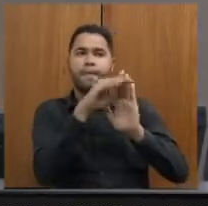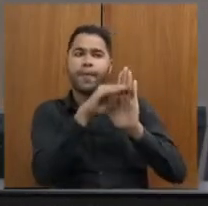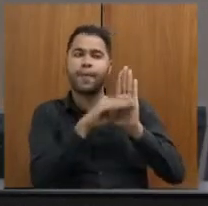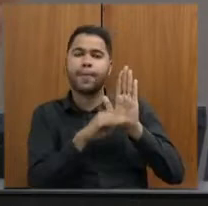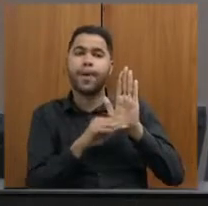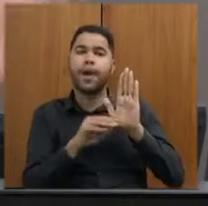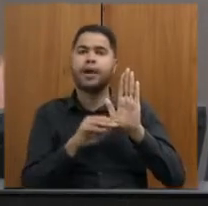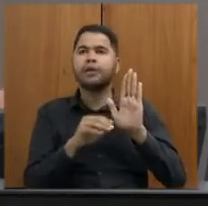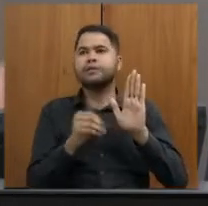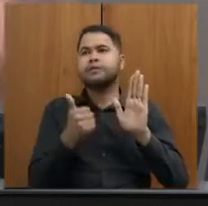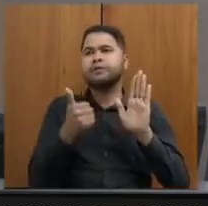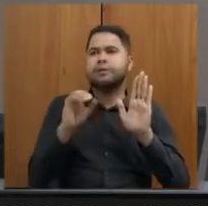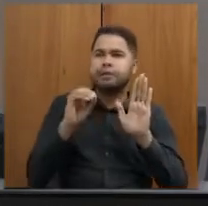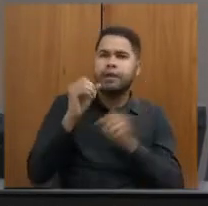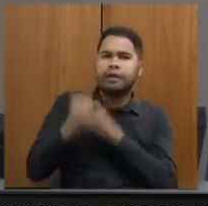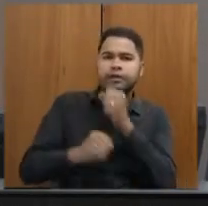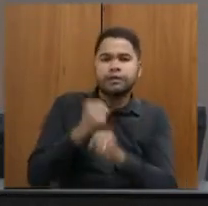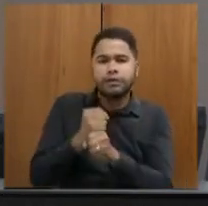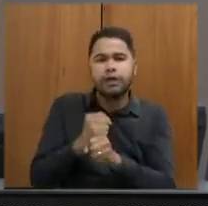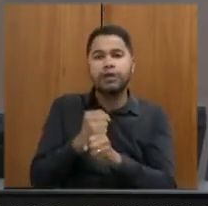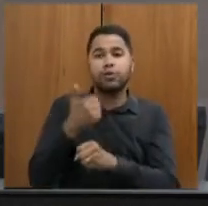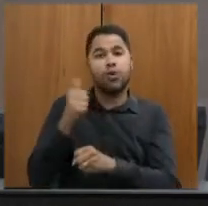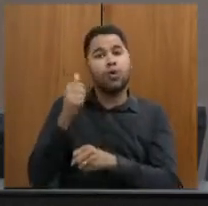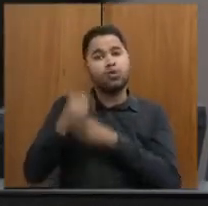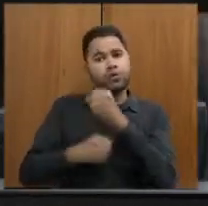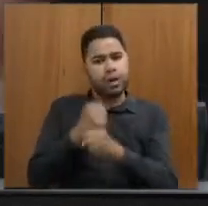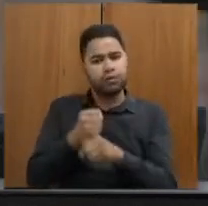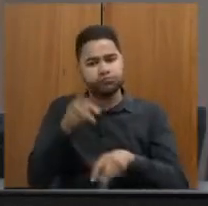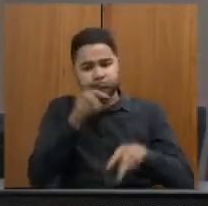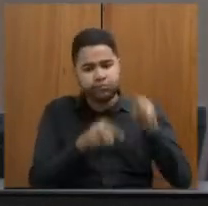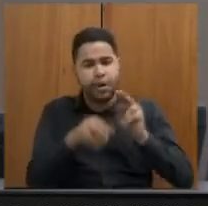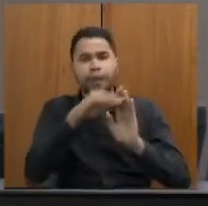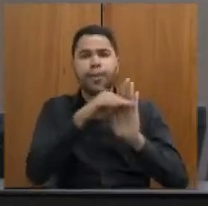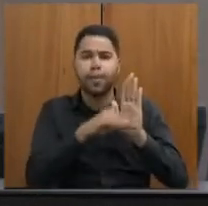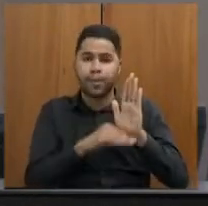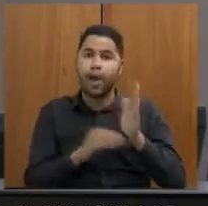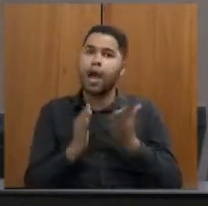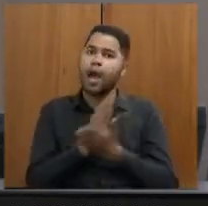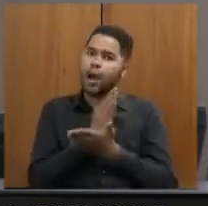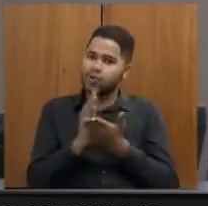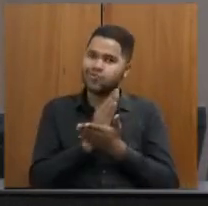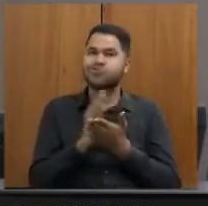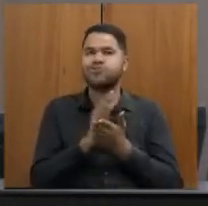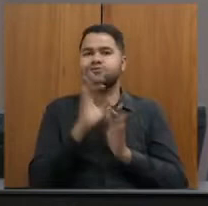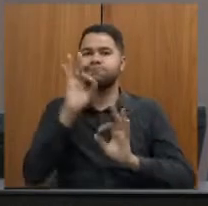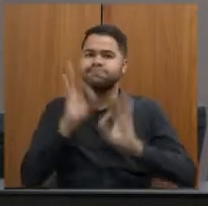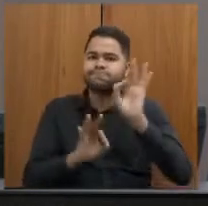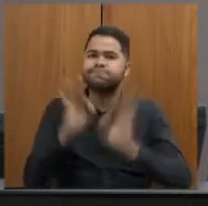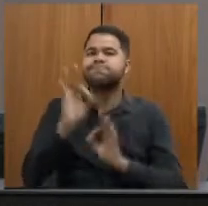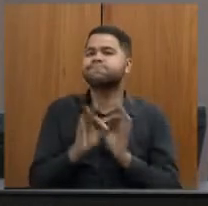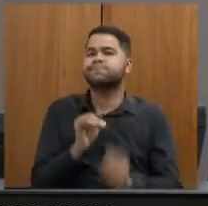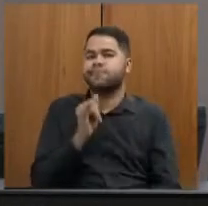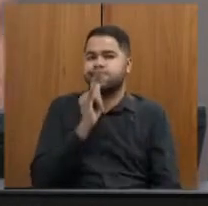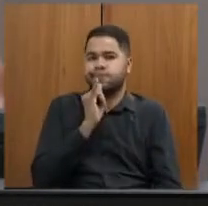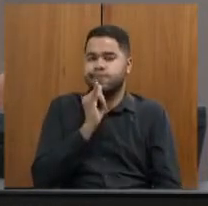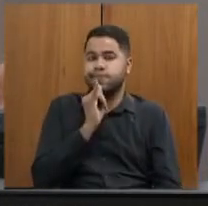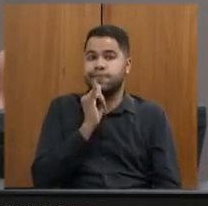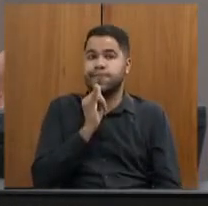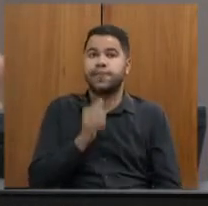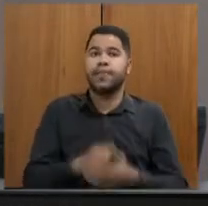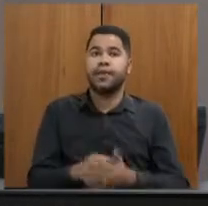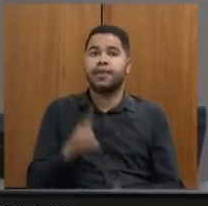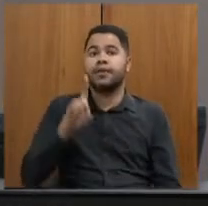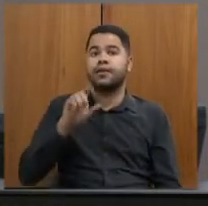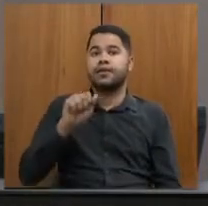Depois de dez onze anos e precisa rever sua legislação em alguns pontos nós tivemos que rever como a questão do